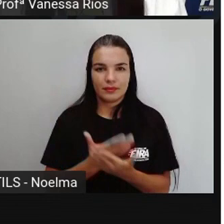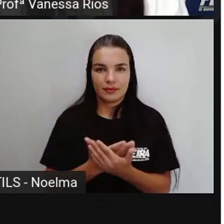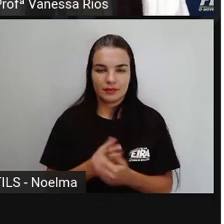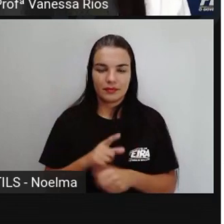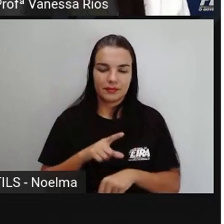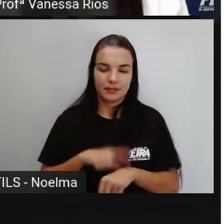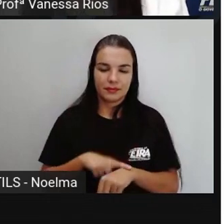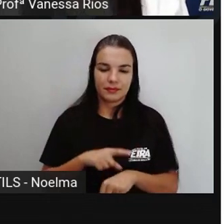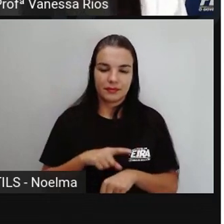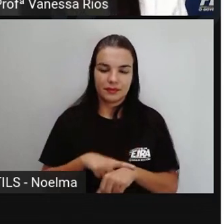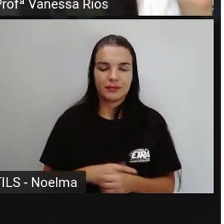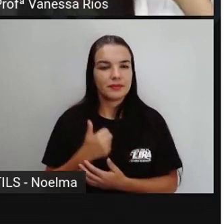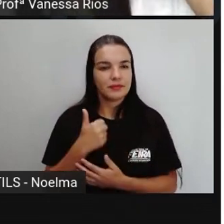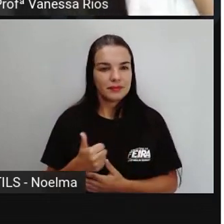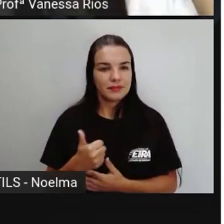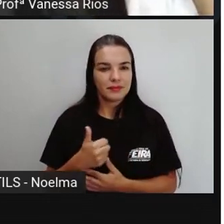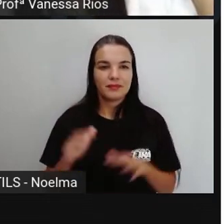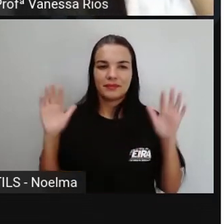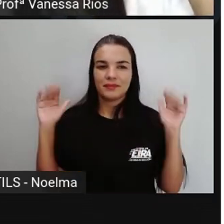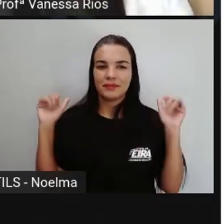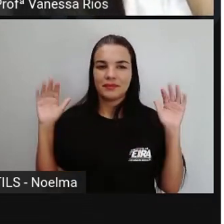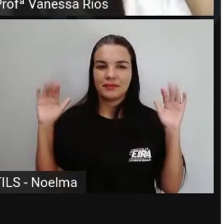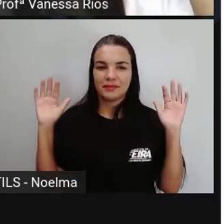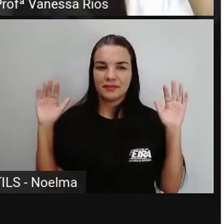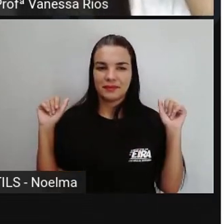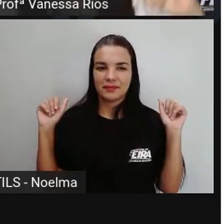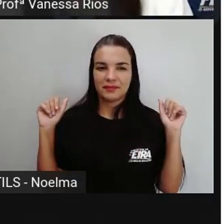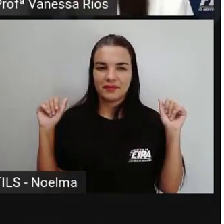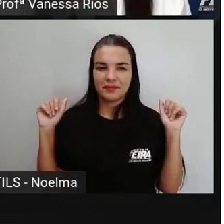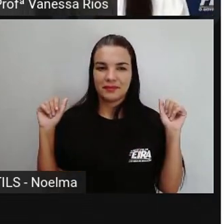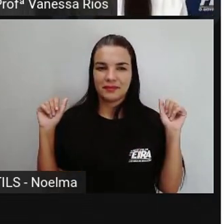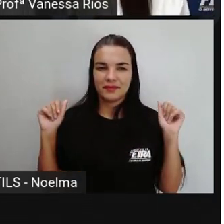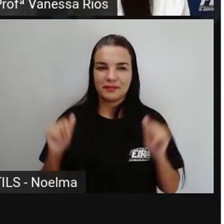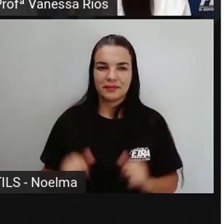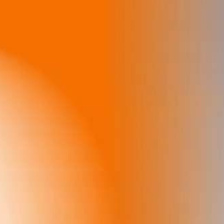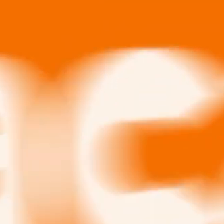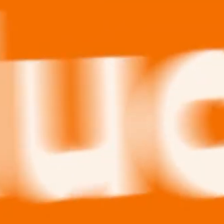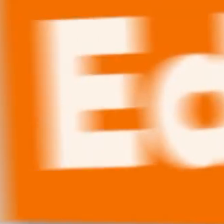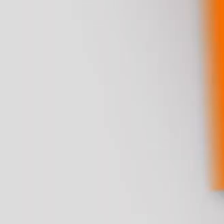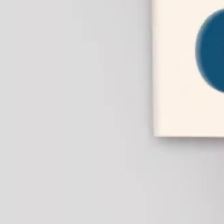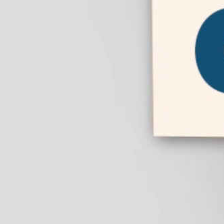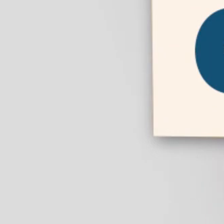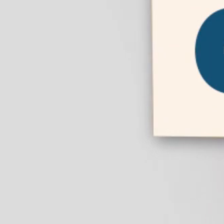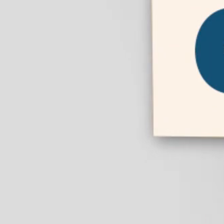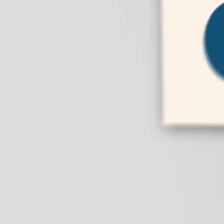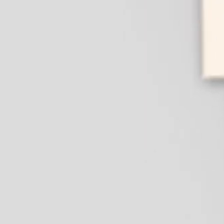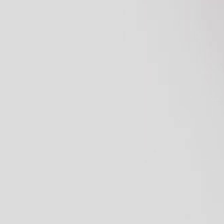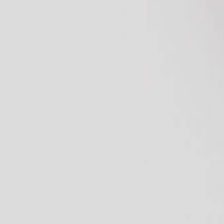momento, numa próxima aula. Tchau, tchau, turma.